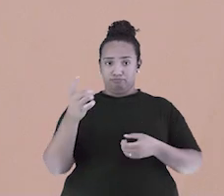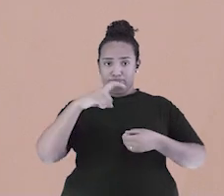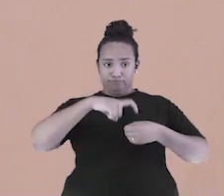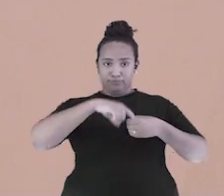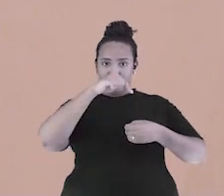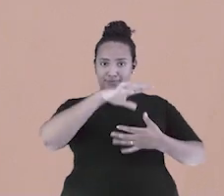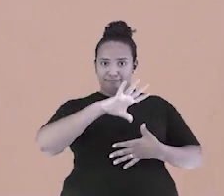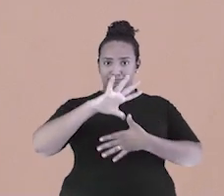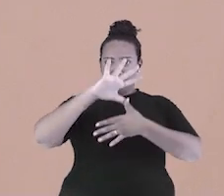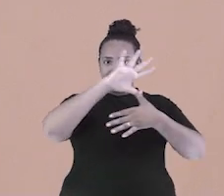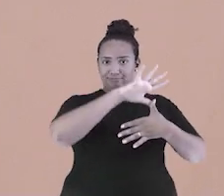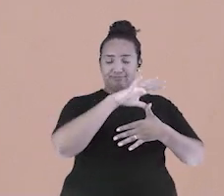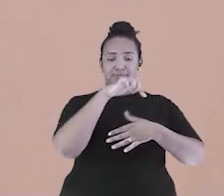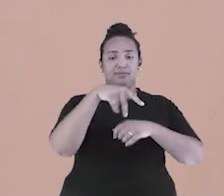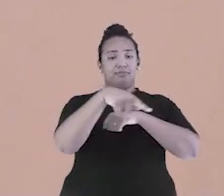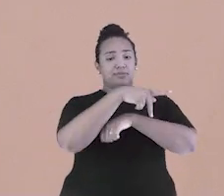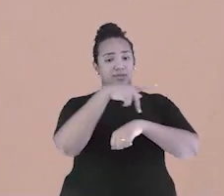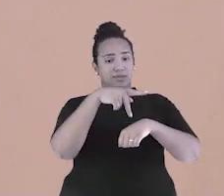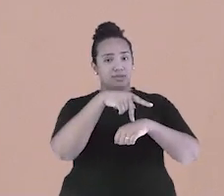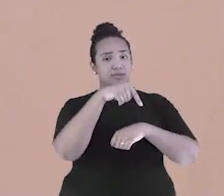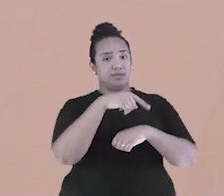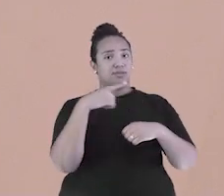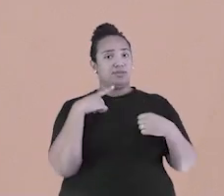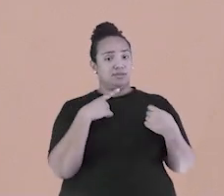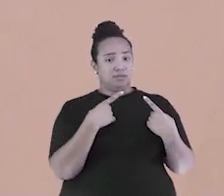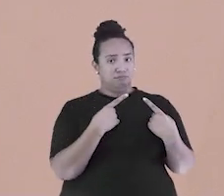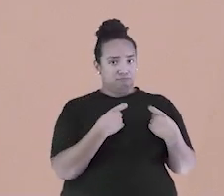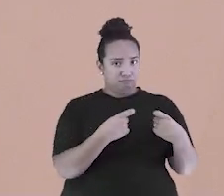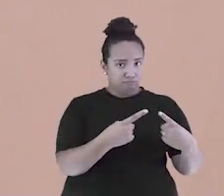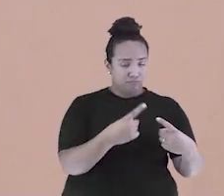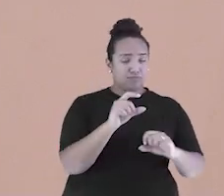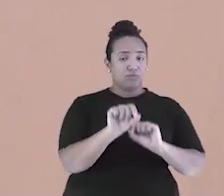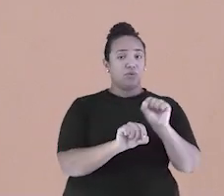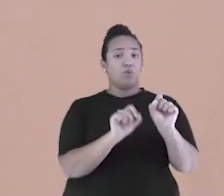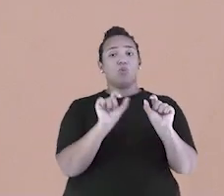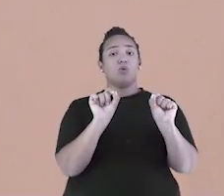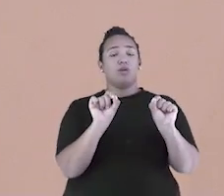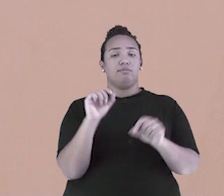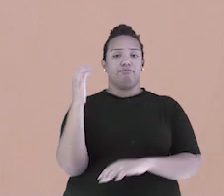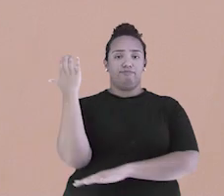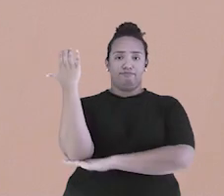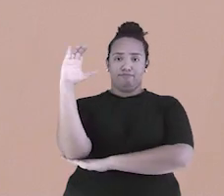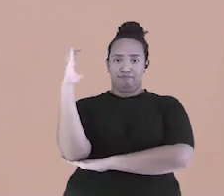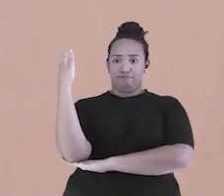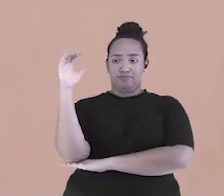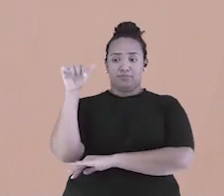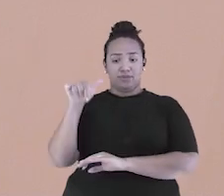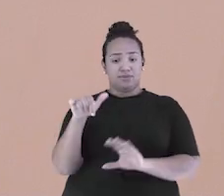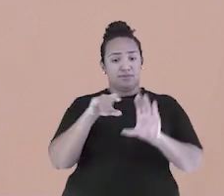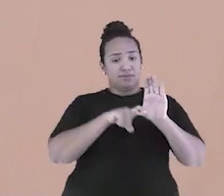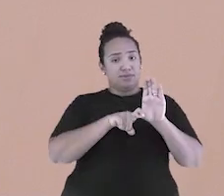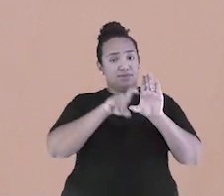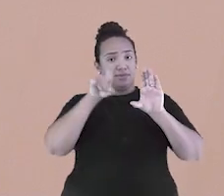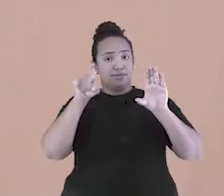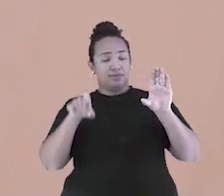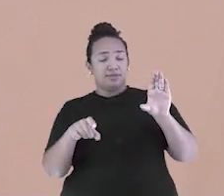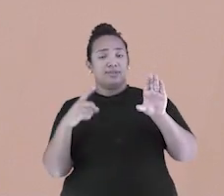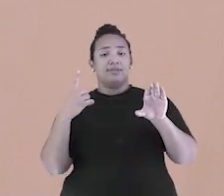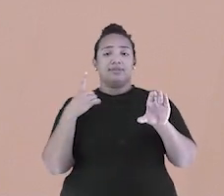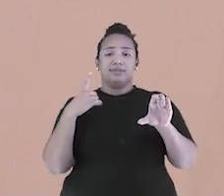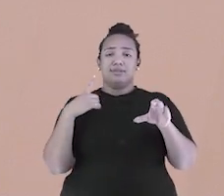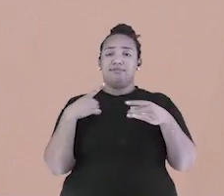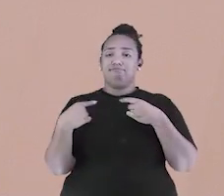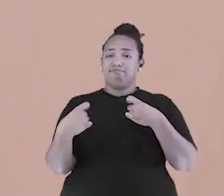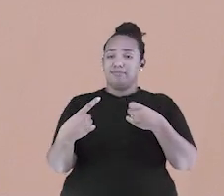grandes conflitos populares recentes é a Colômbia, que desde sua independência possui um cenário de disputa